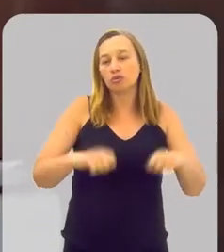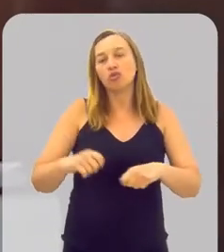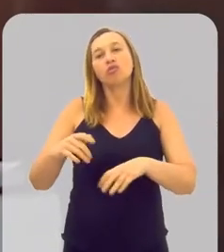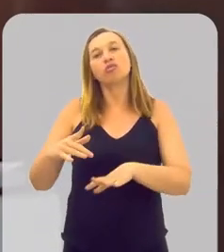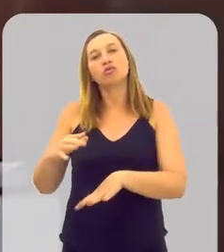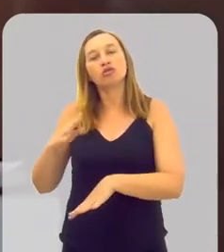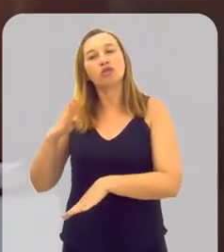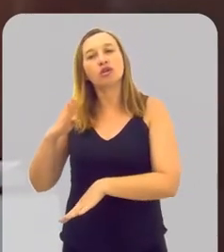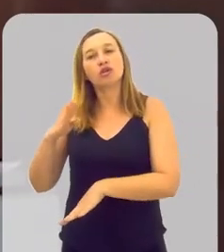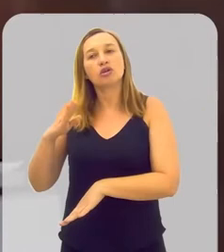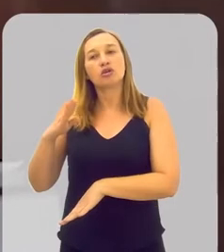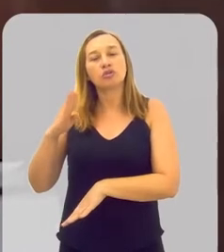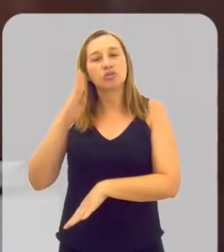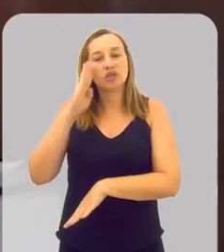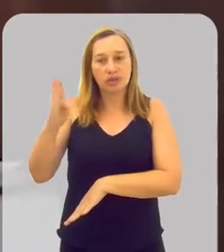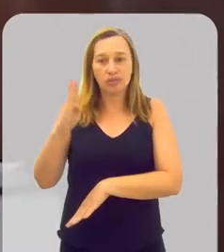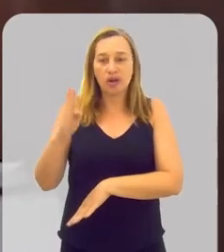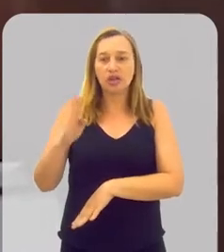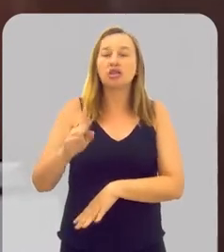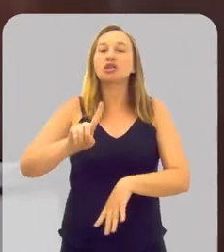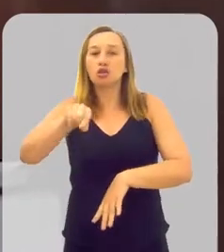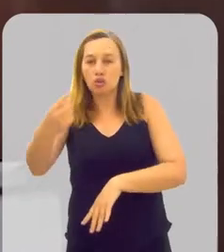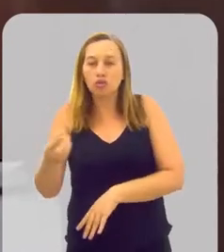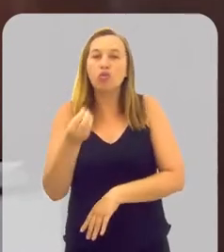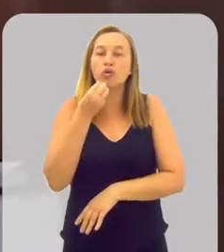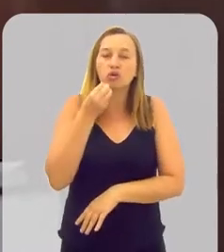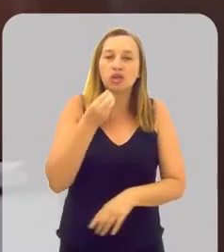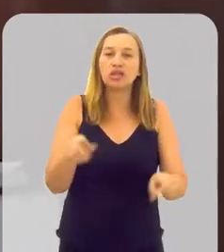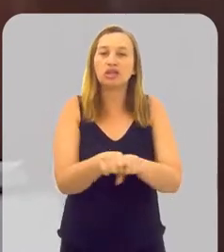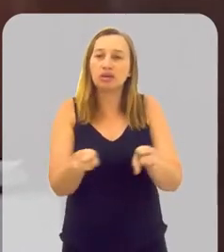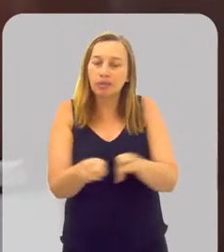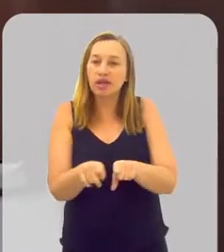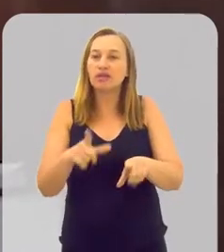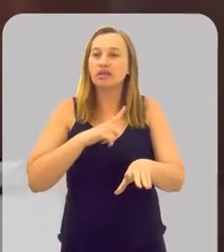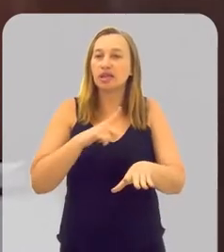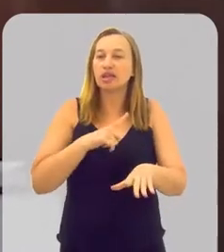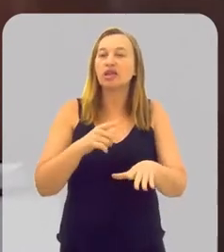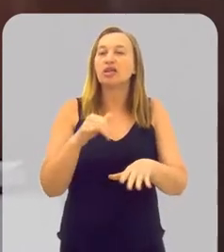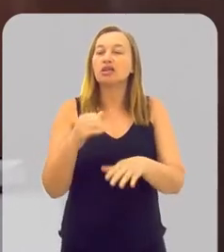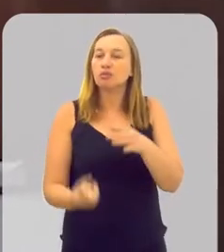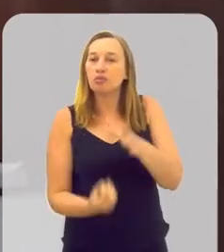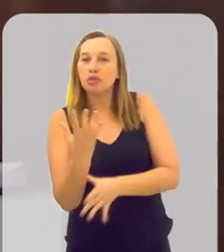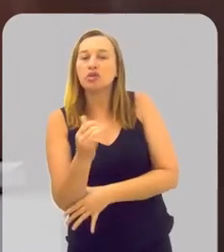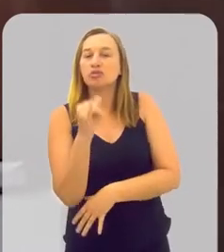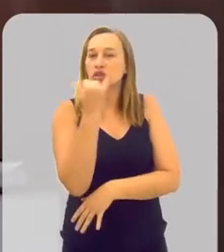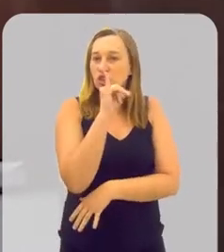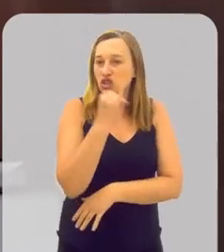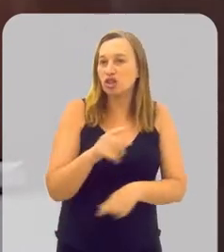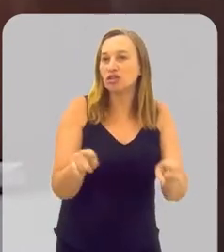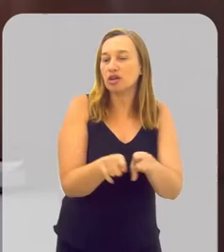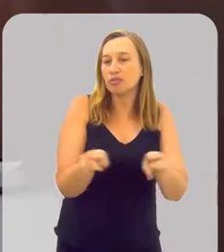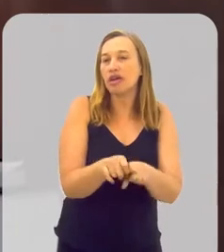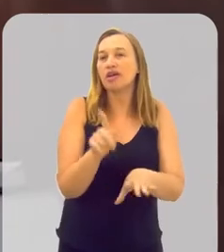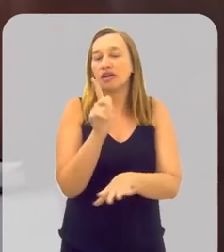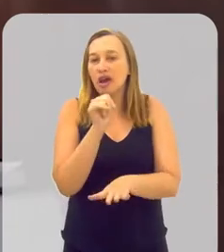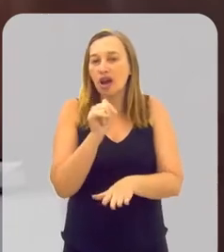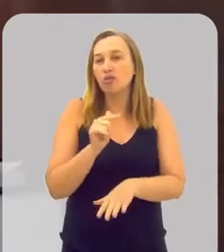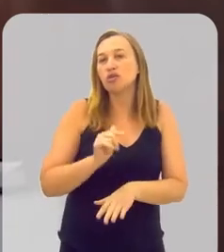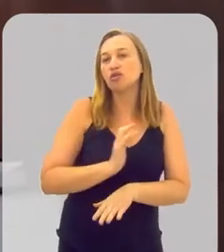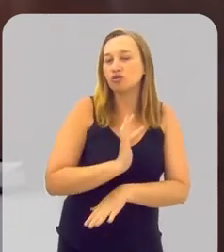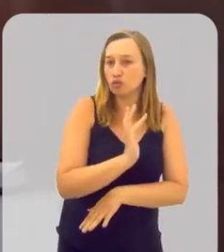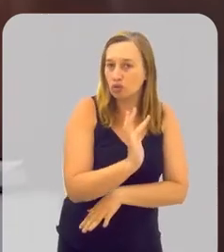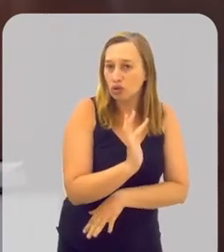de produção. E também existem diversas outras oportunidades de produção de energia também em águas